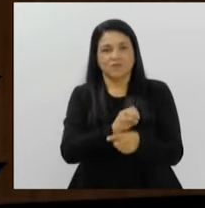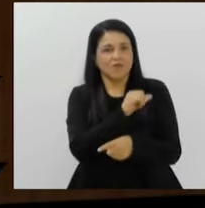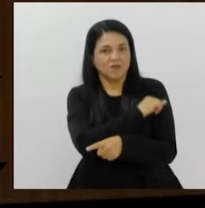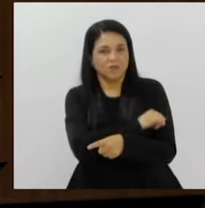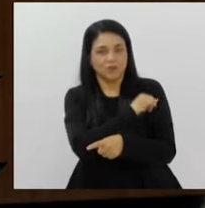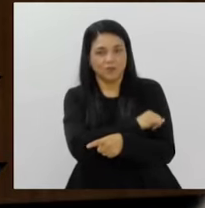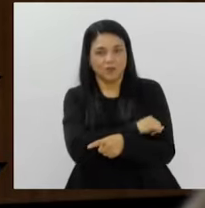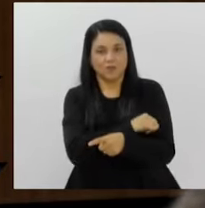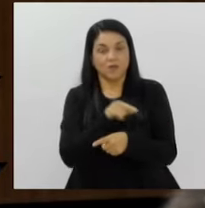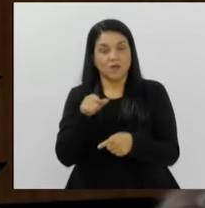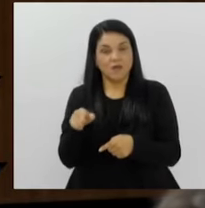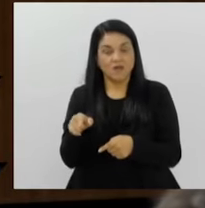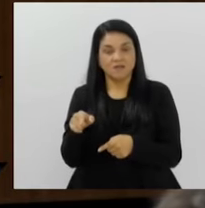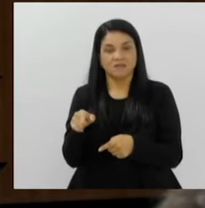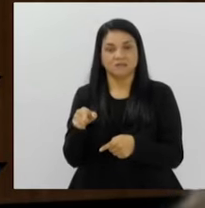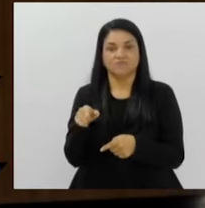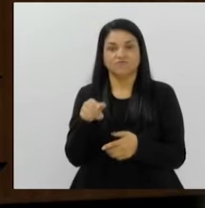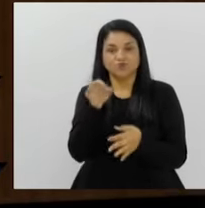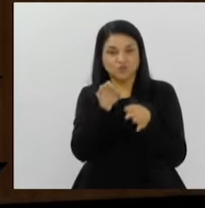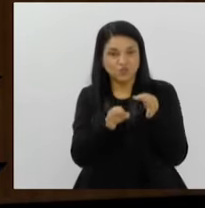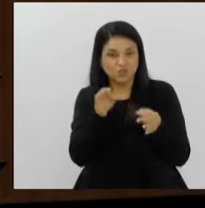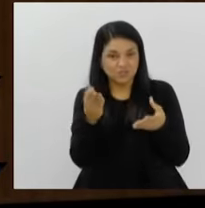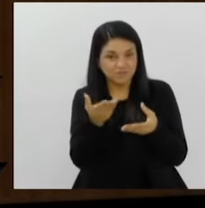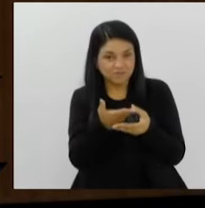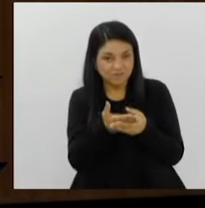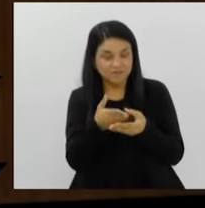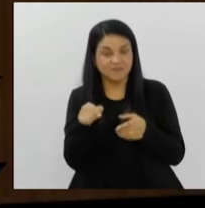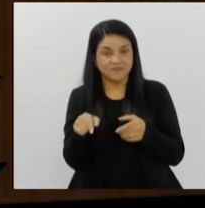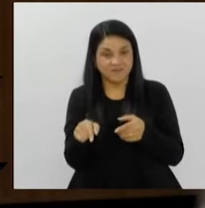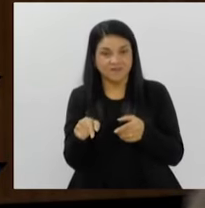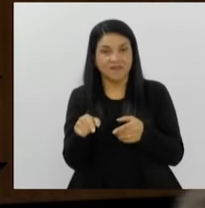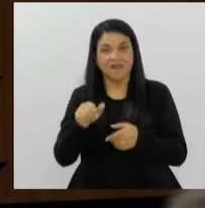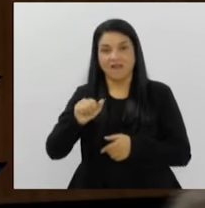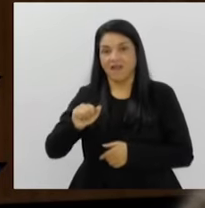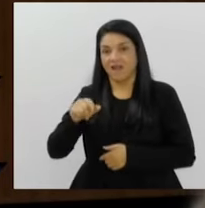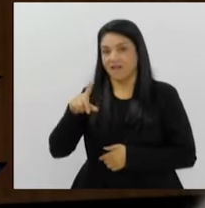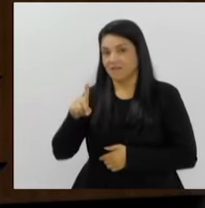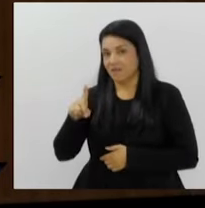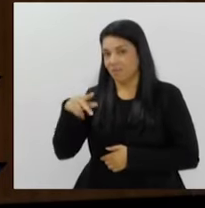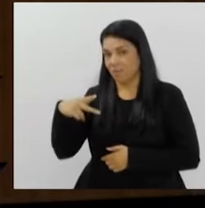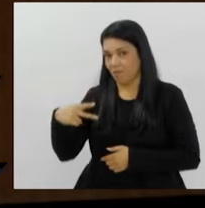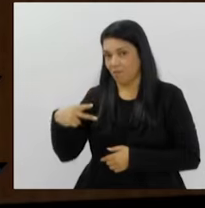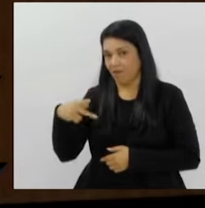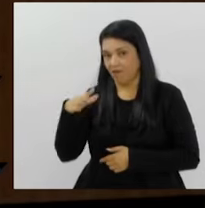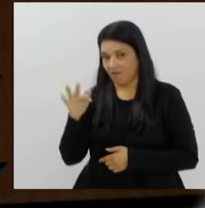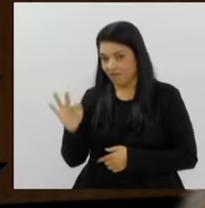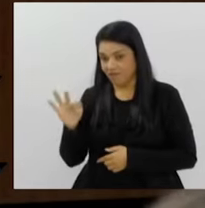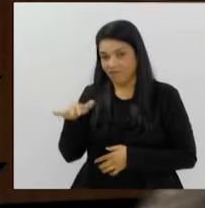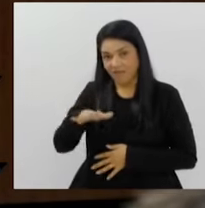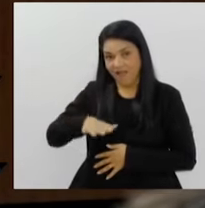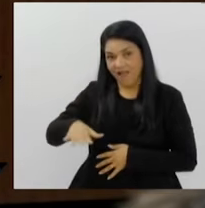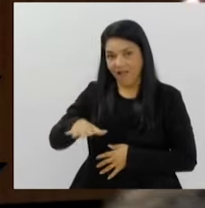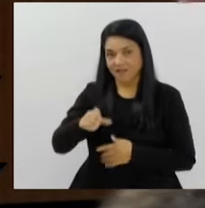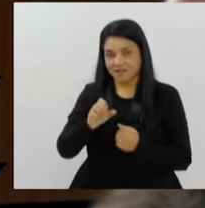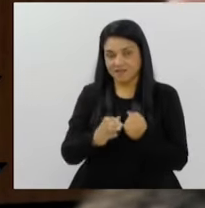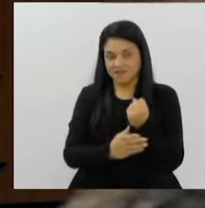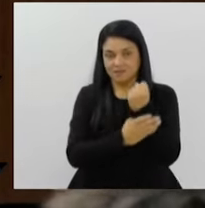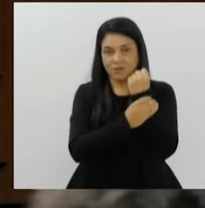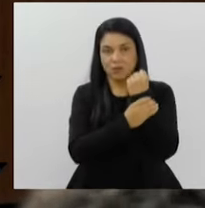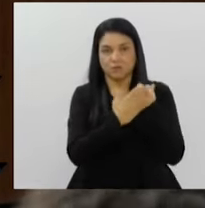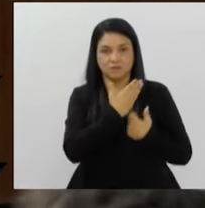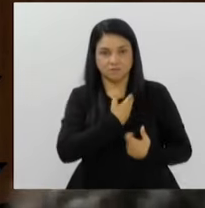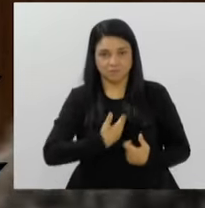Essa intervenção de Vossa Excelência, ministro Edson Fachin, na área de segurança